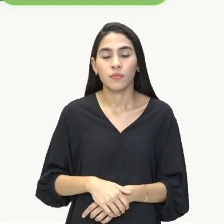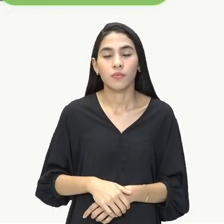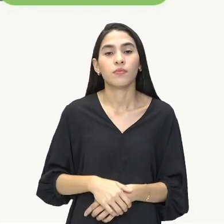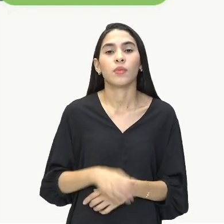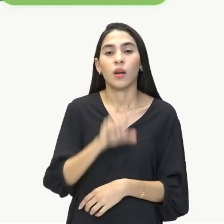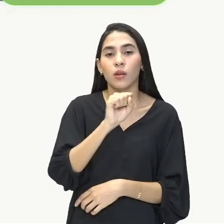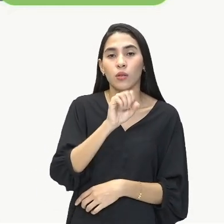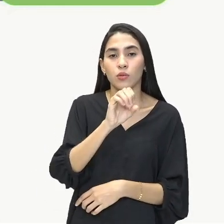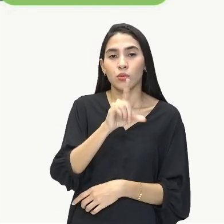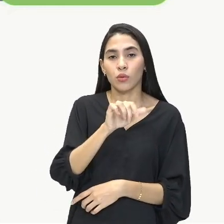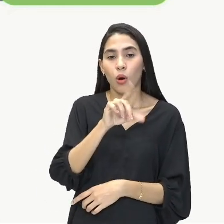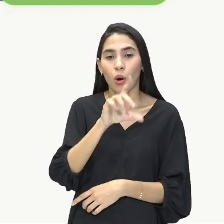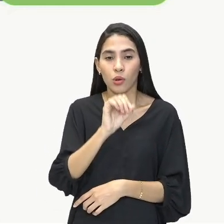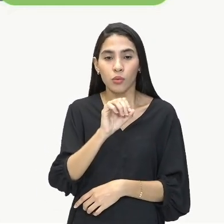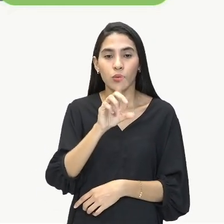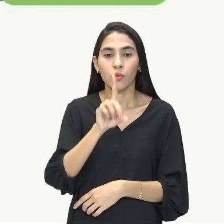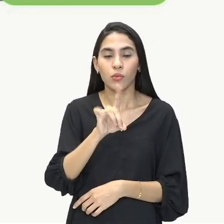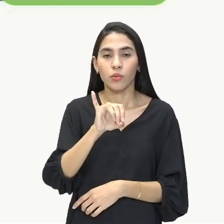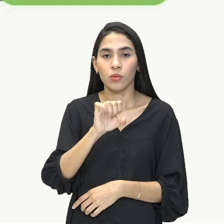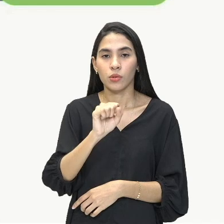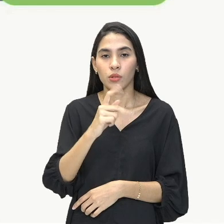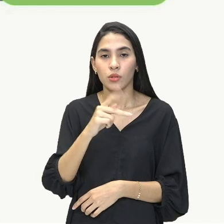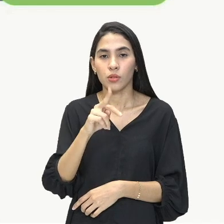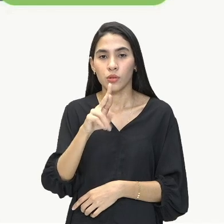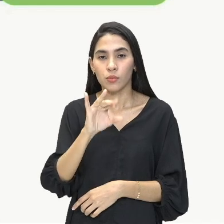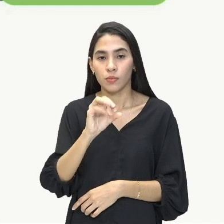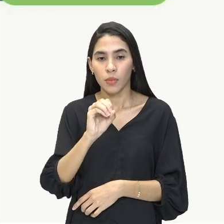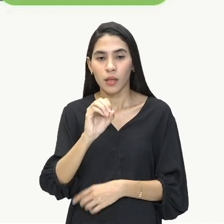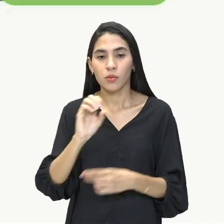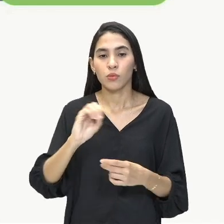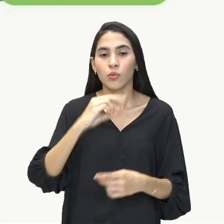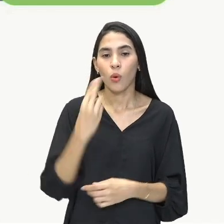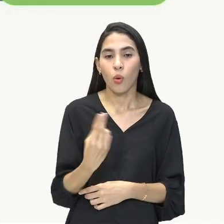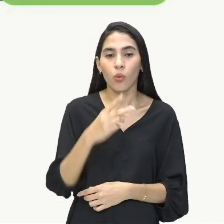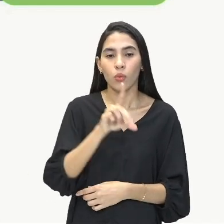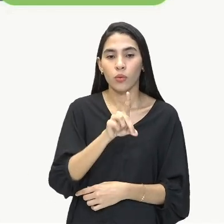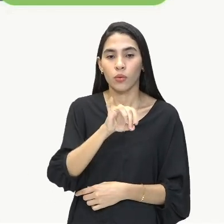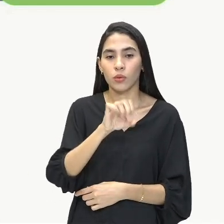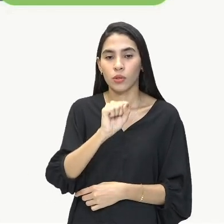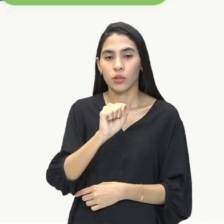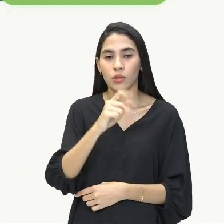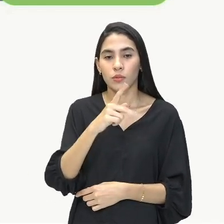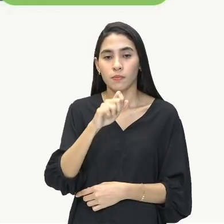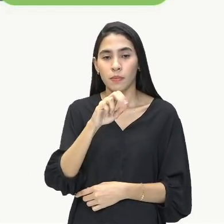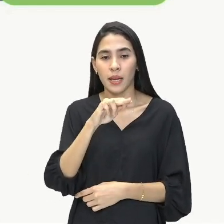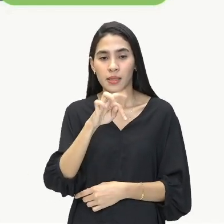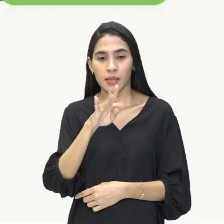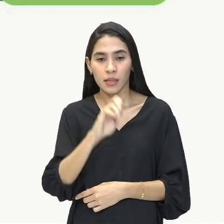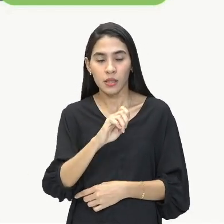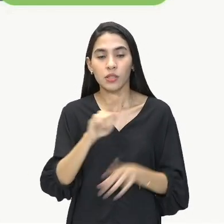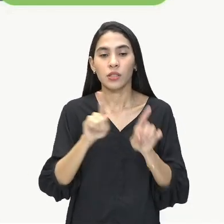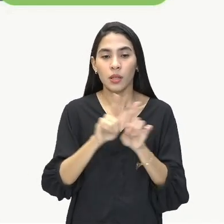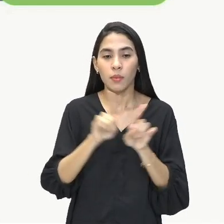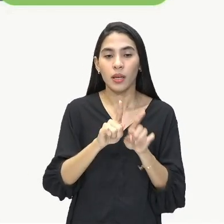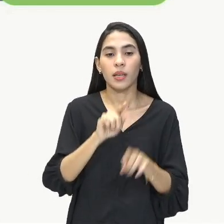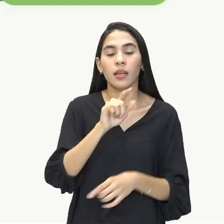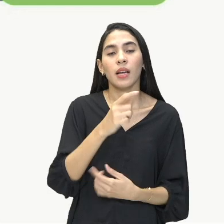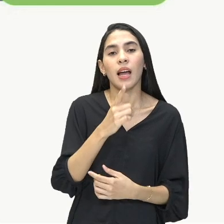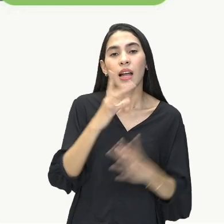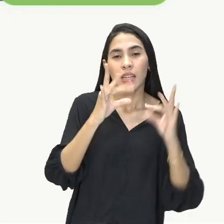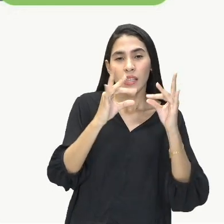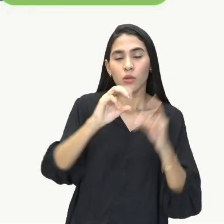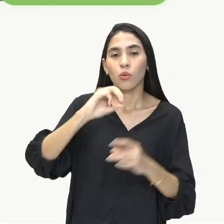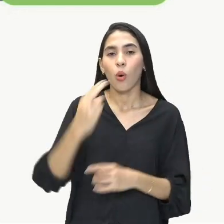dispersante pode ser um líquido ou pode ser um sólido. E temos o gel, gel mesmo, esse colóide chamado de gel. Temos